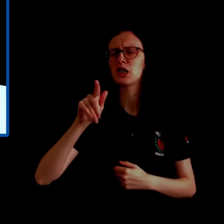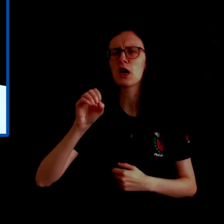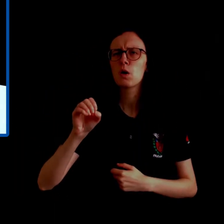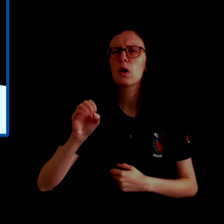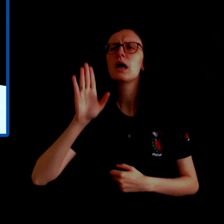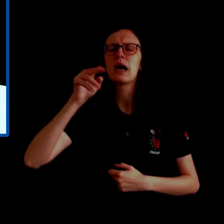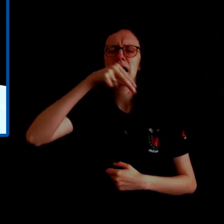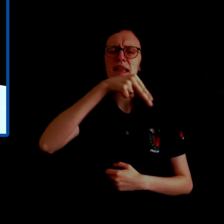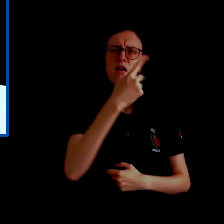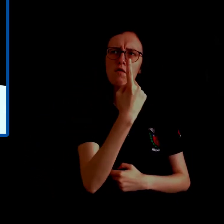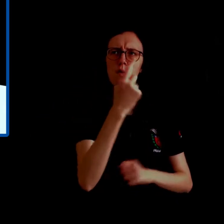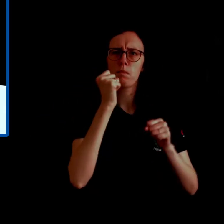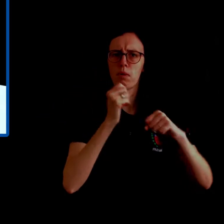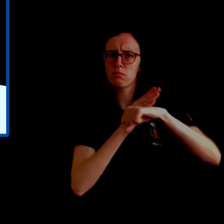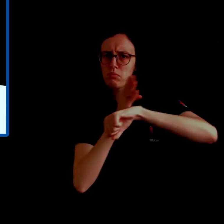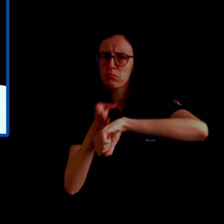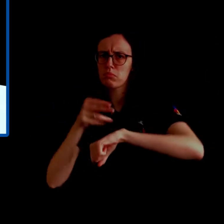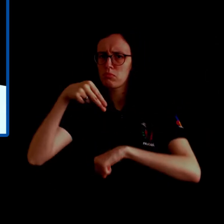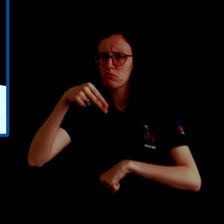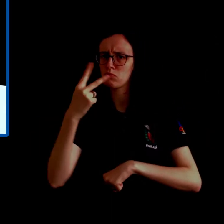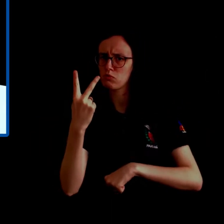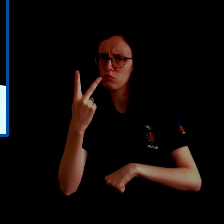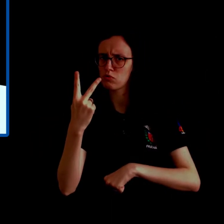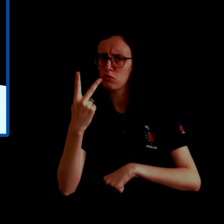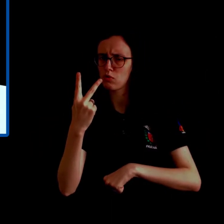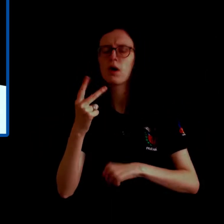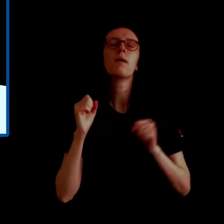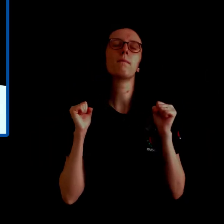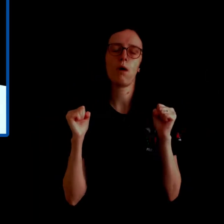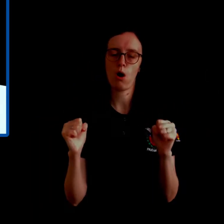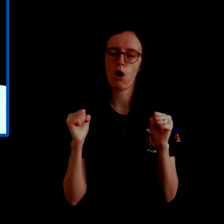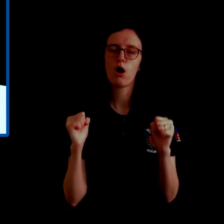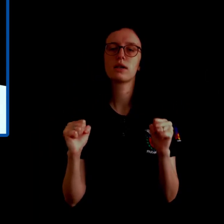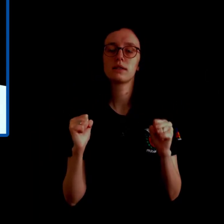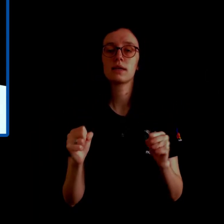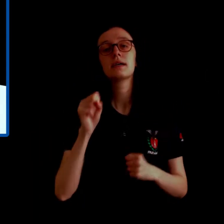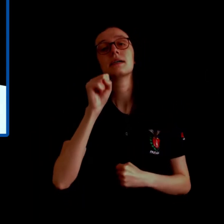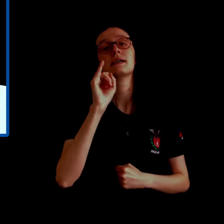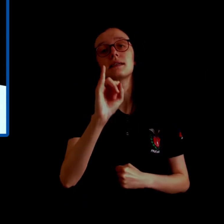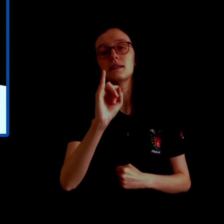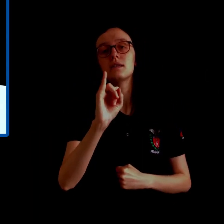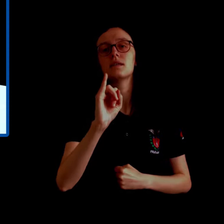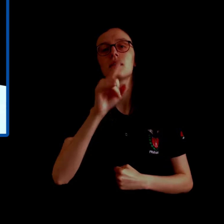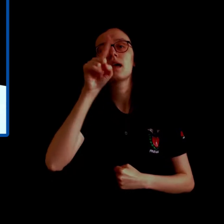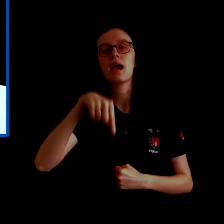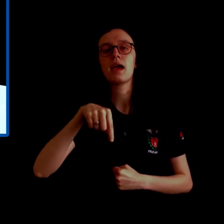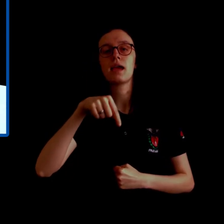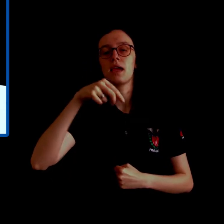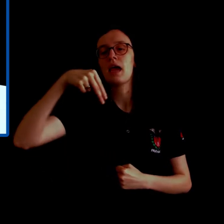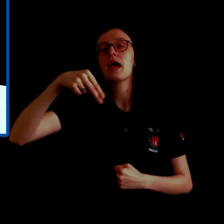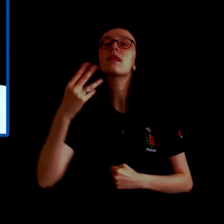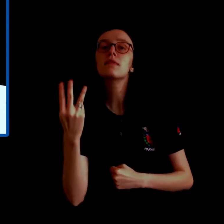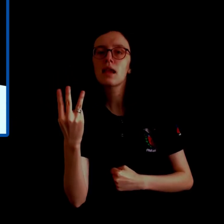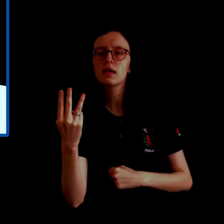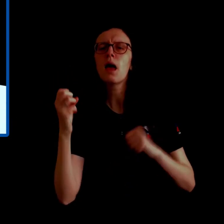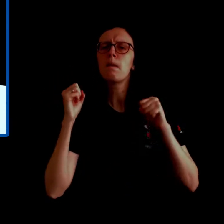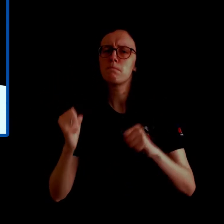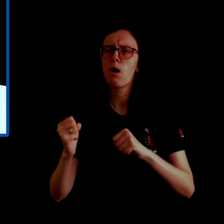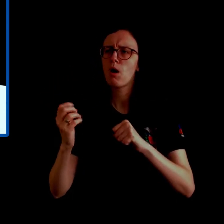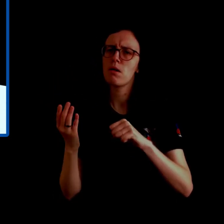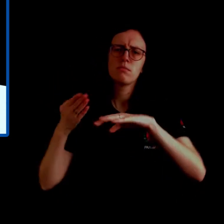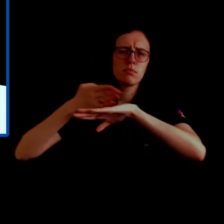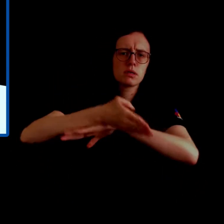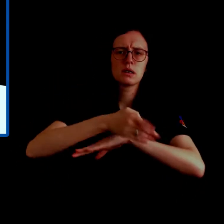1 pode participar da formação do nível 2? Pode. Quem está com o N3 pode participar